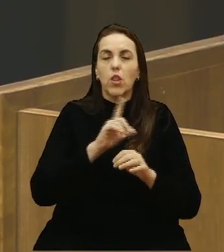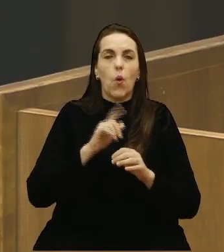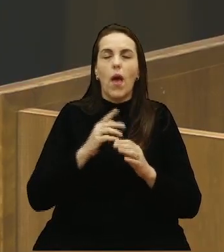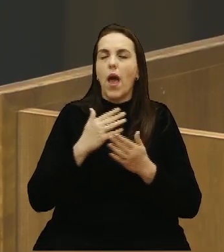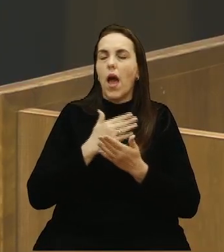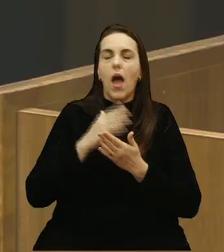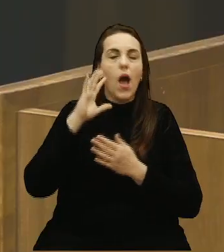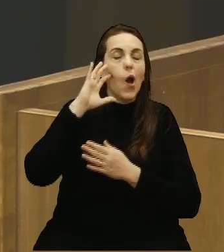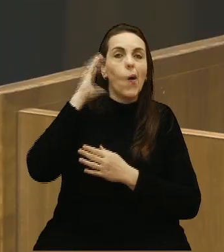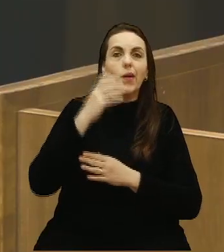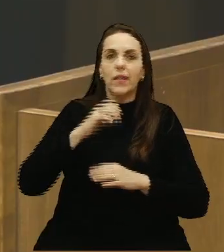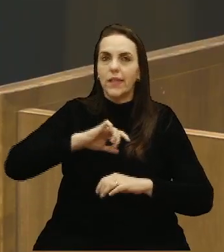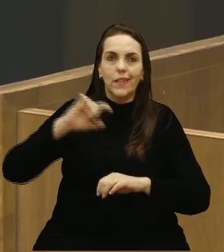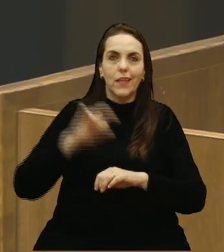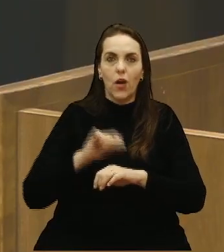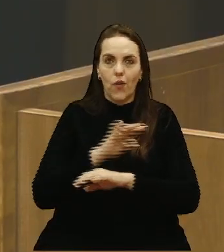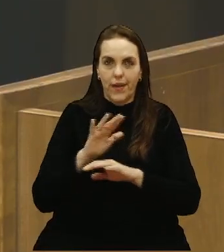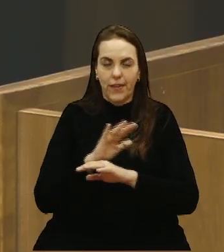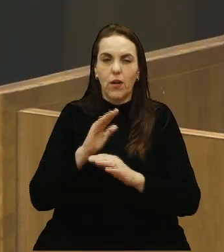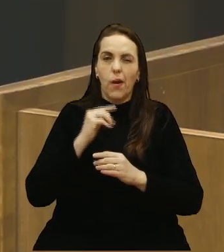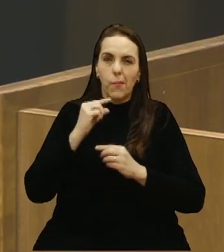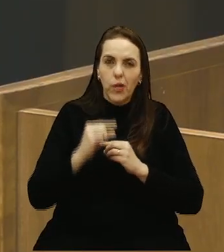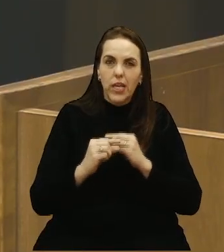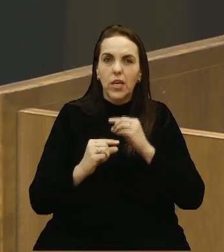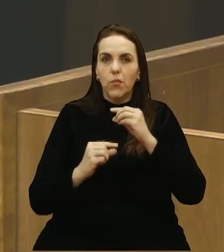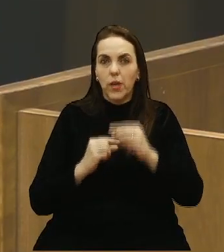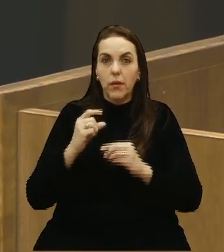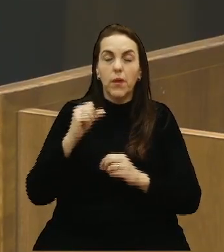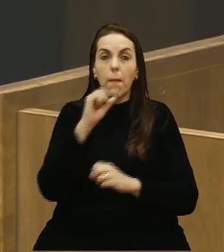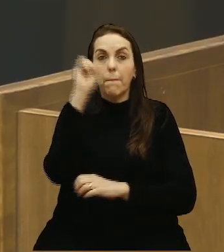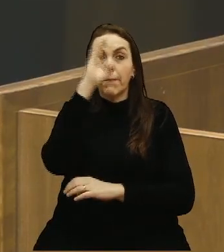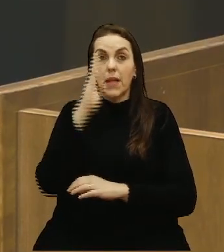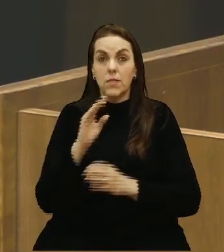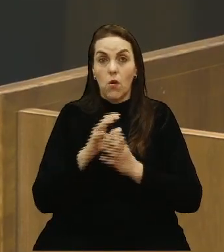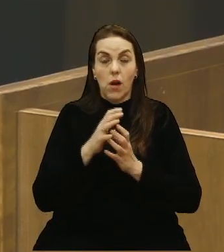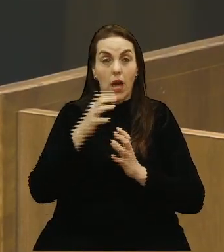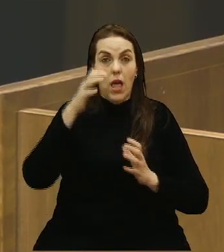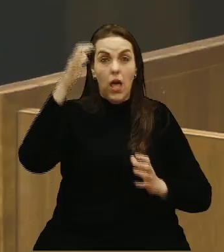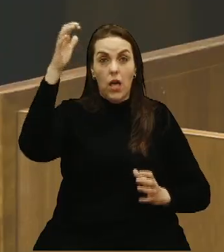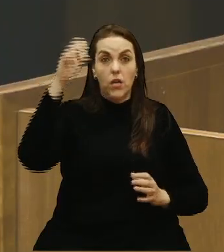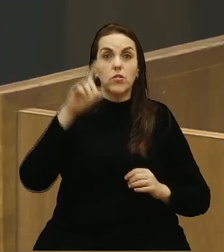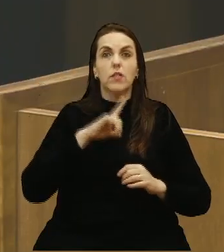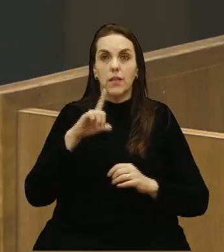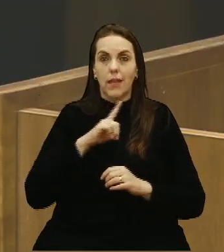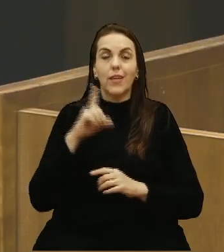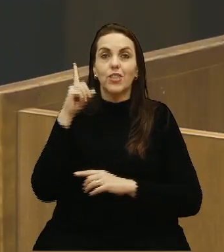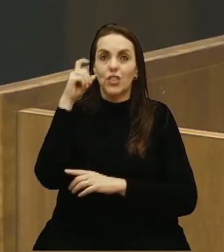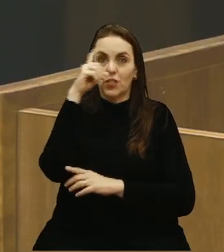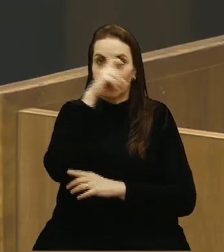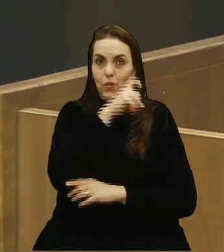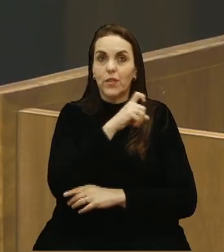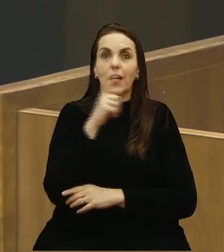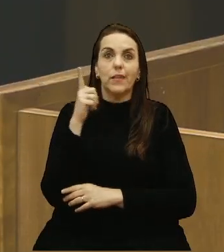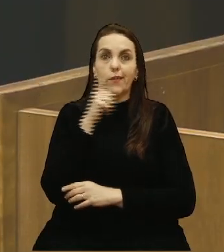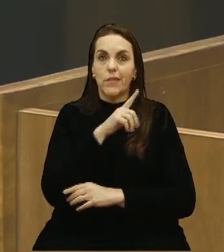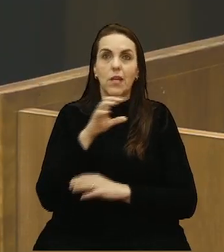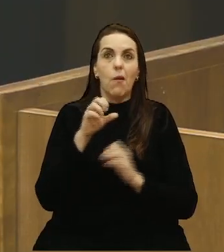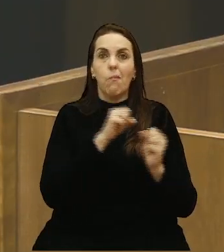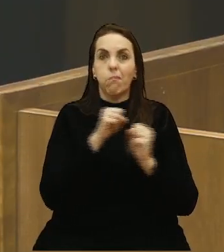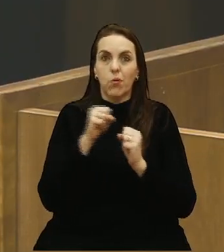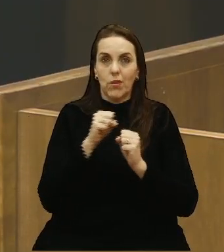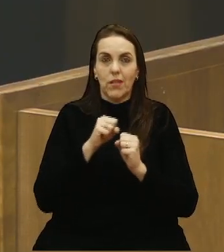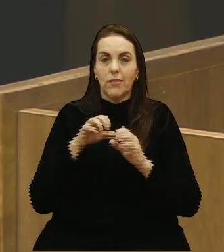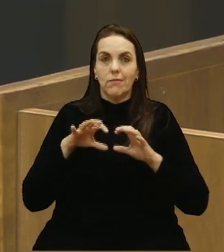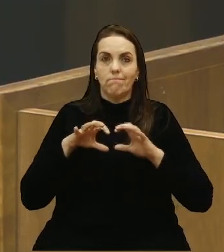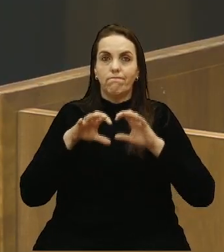noite, a gente sabe que vai sendo conduzido aos poucos, e o Brasil é um país muito grande, por isso eles estão com tanta dificuldade de tomar o poder de forma que